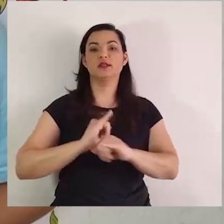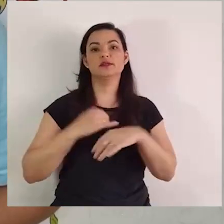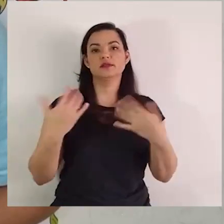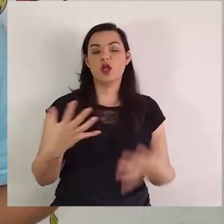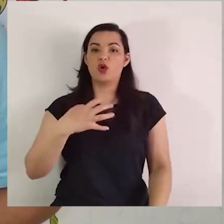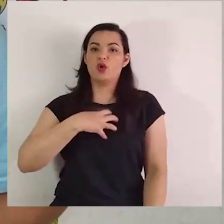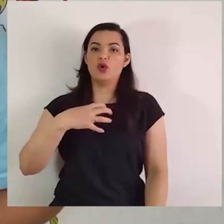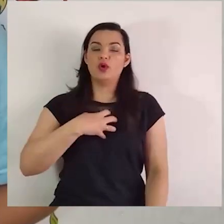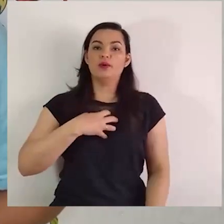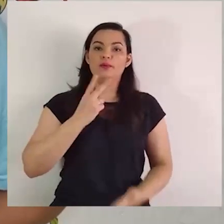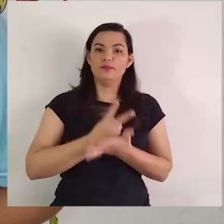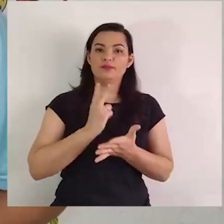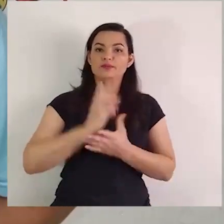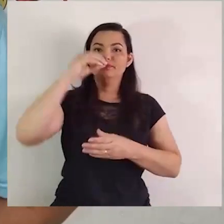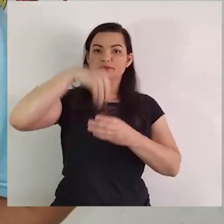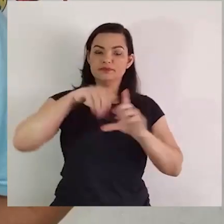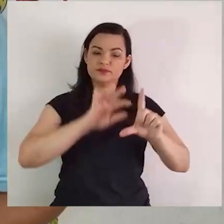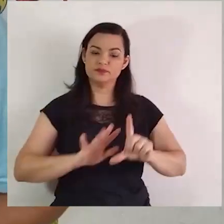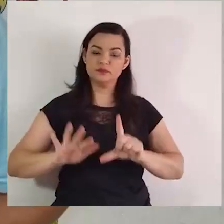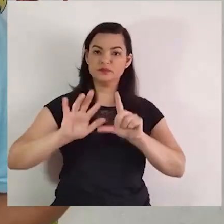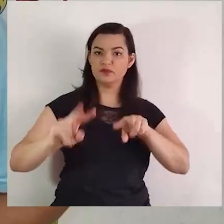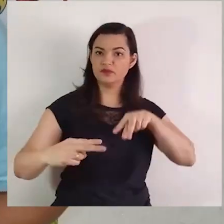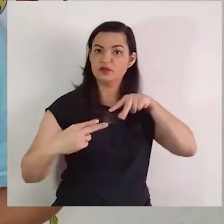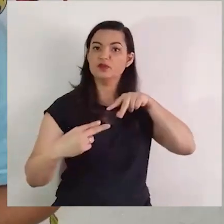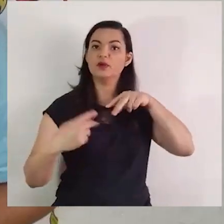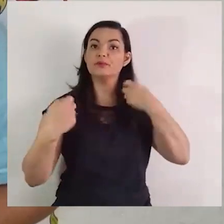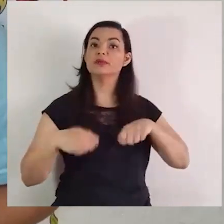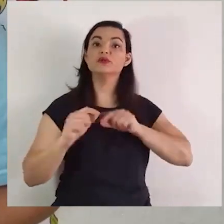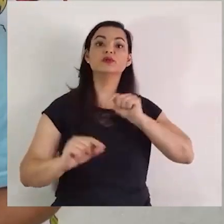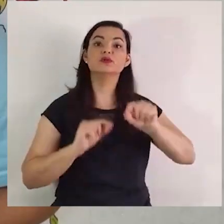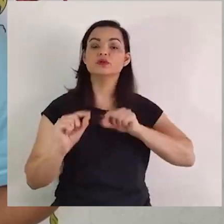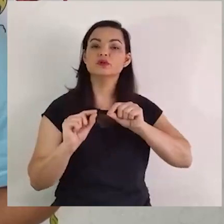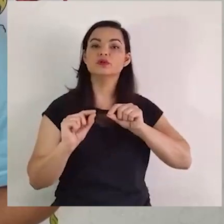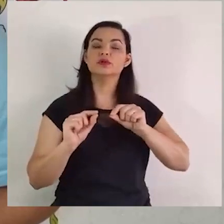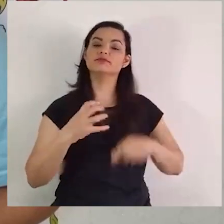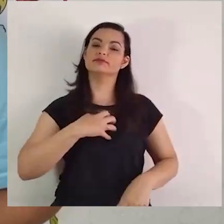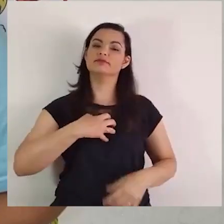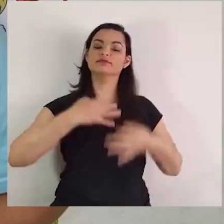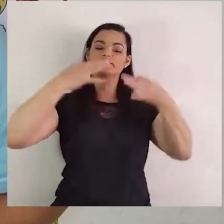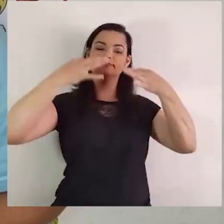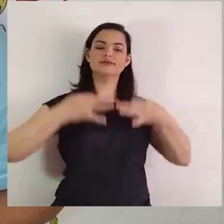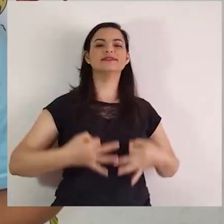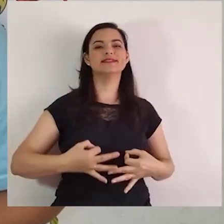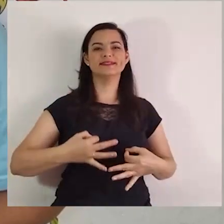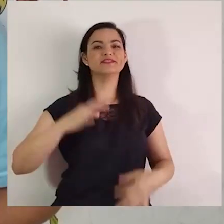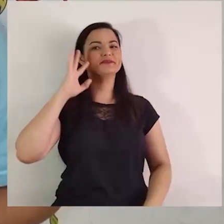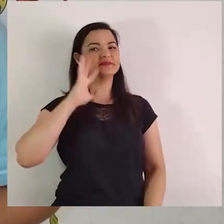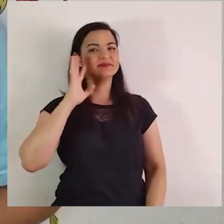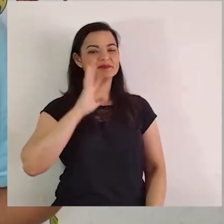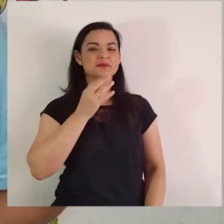nosso comportamento, mesmo no ambiente virtual, ele precisa ser um comportamento bacana,